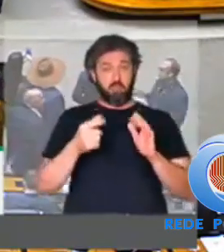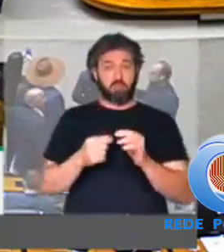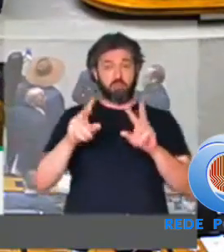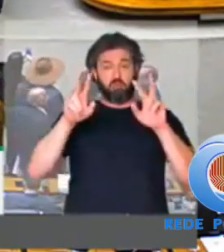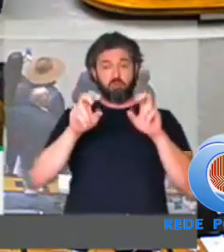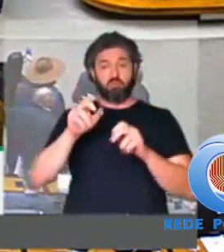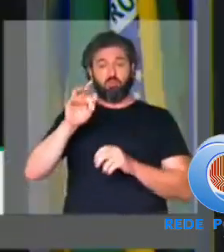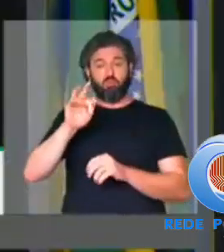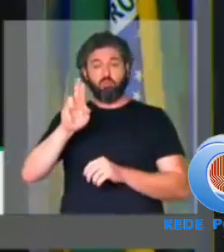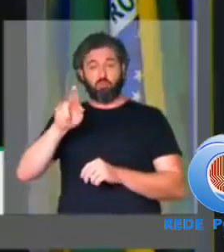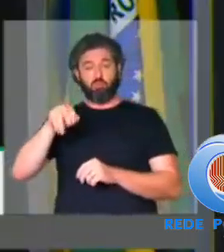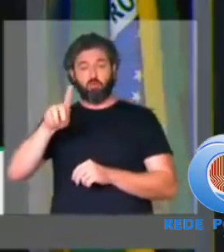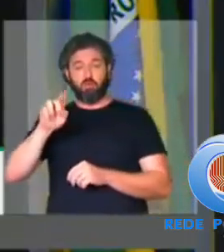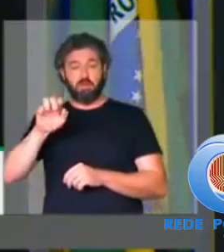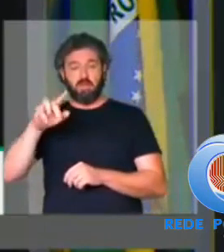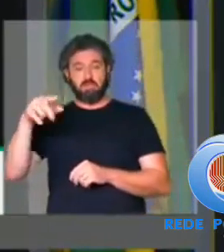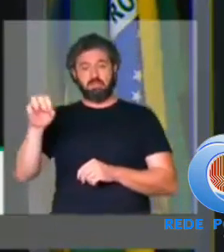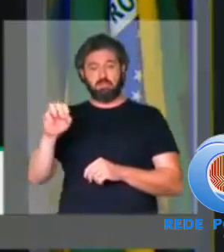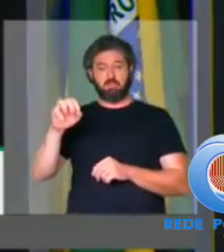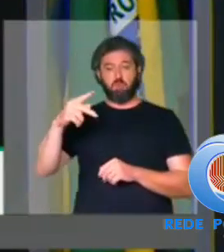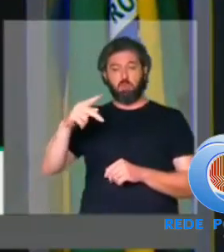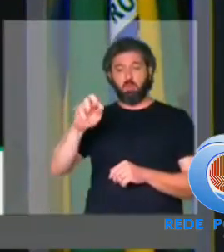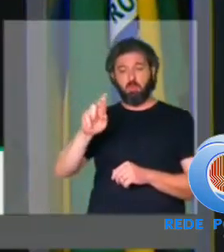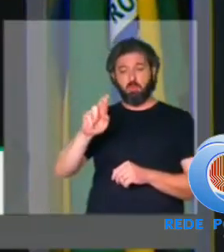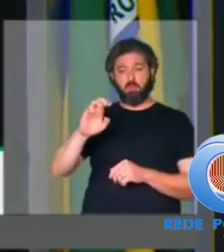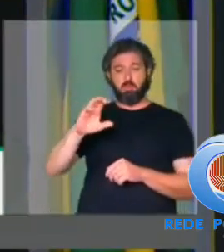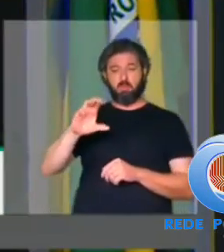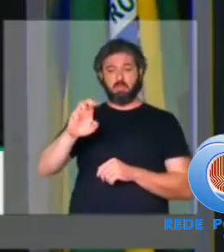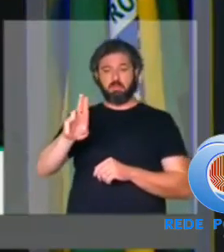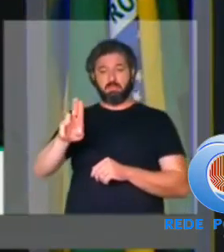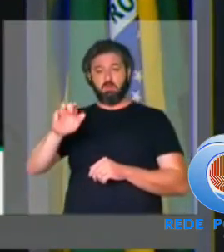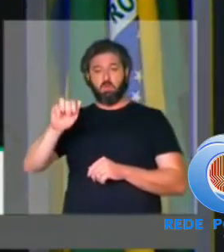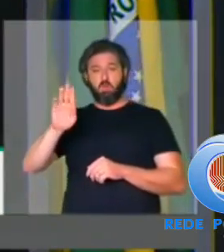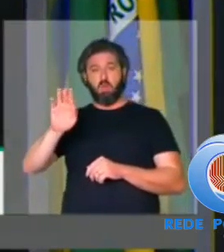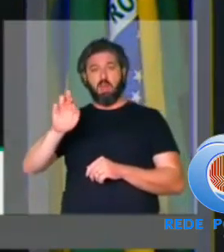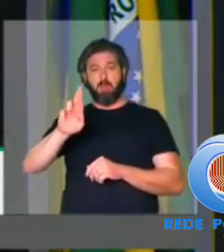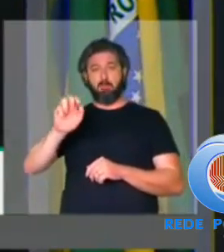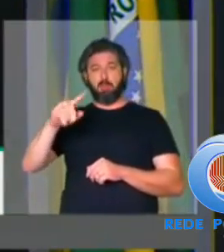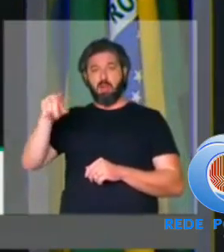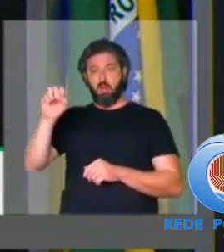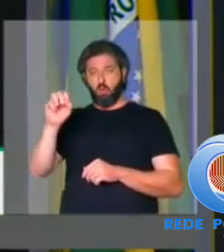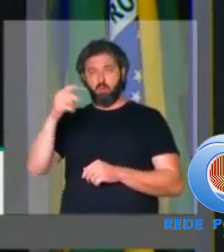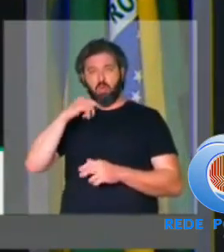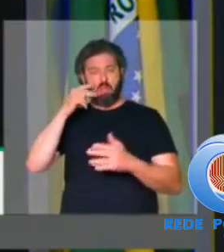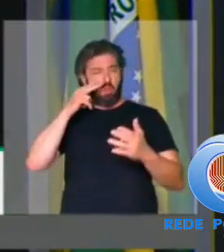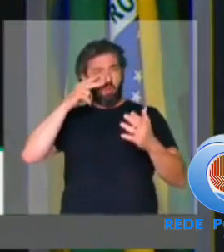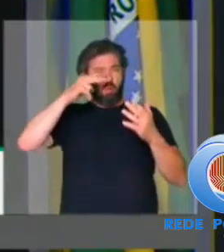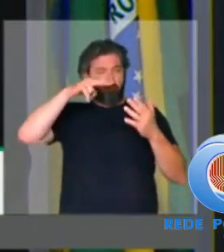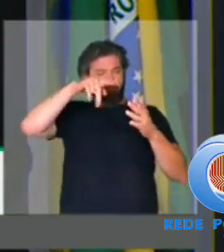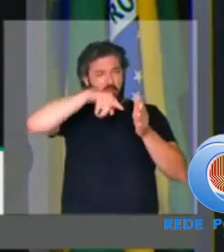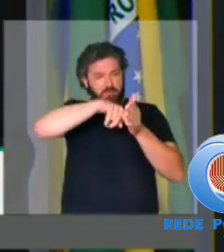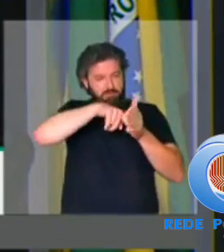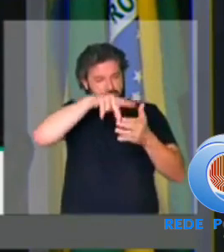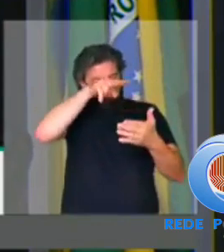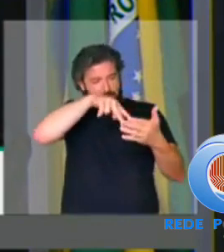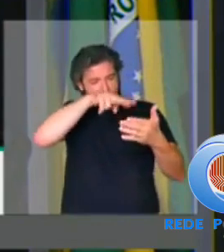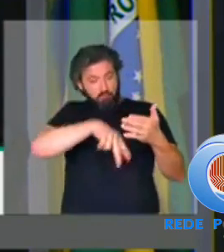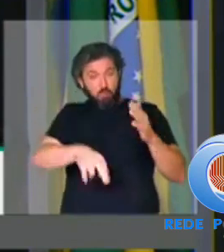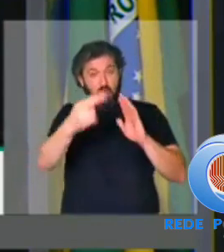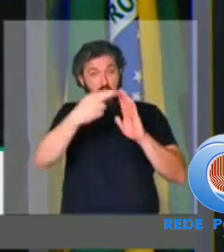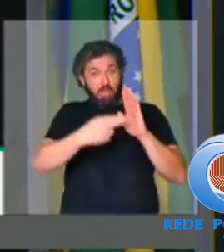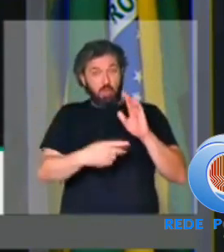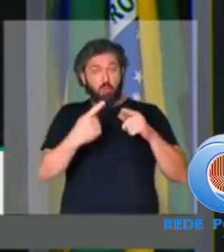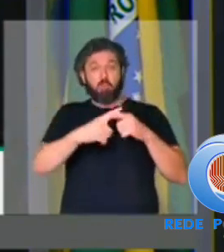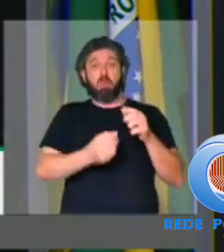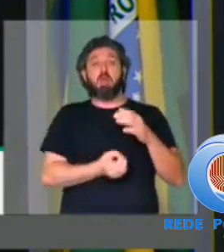da Fundação Perseu Abramo. Eu analisei muito bem esse relatório dessa fundação, porque